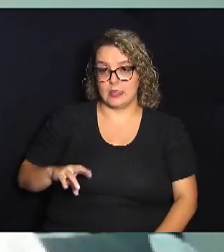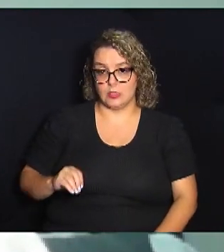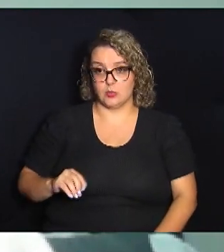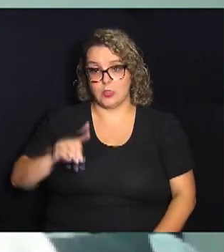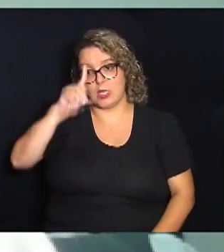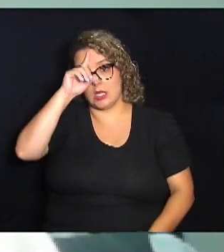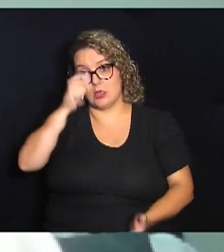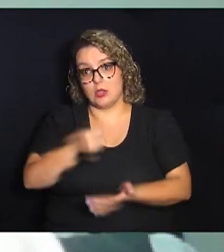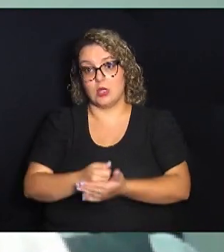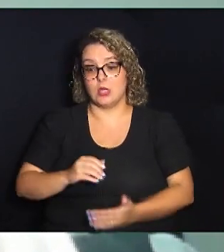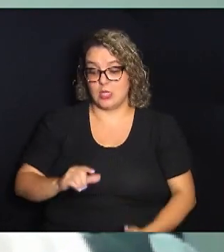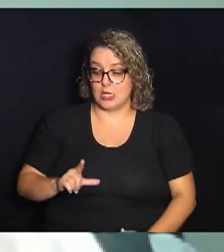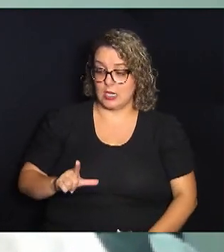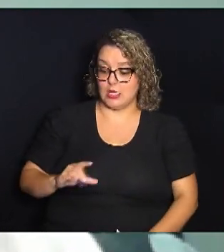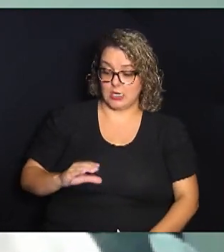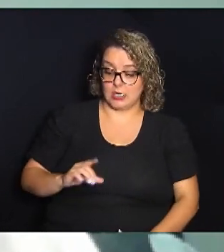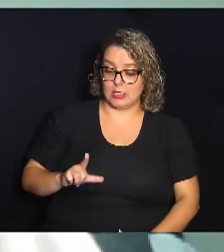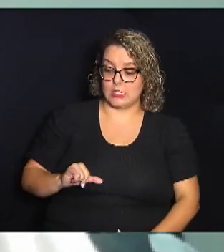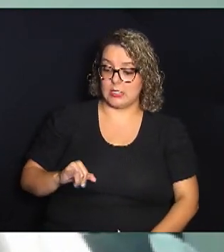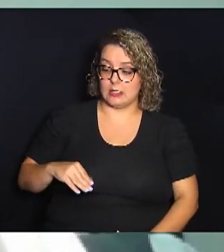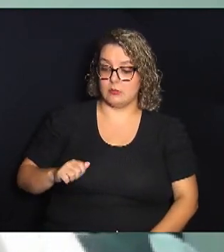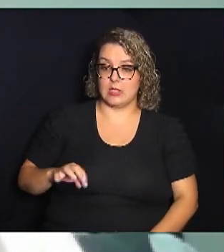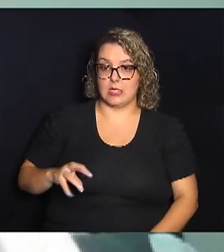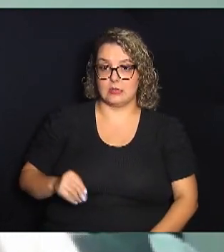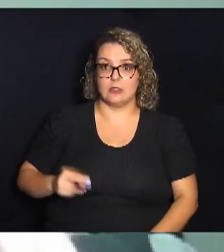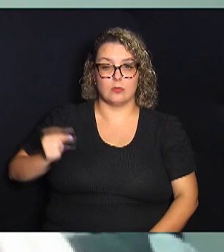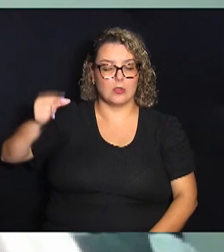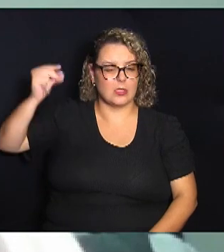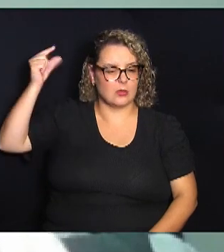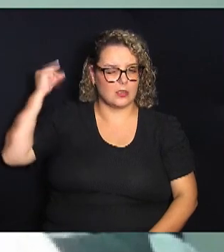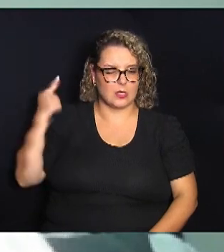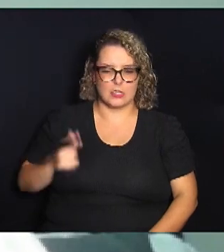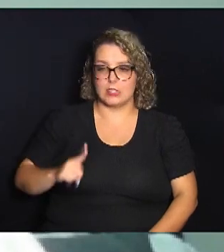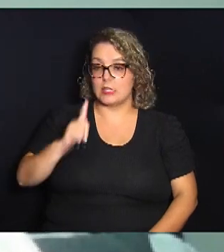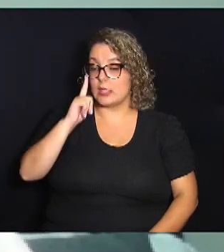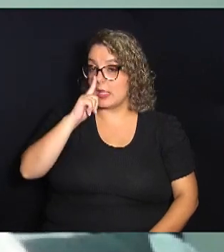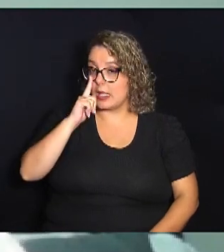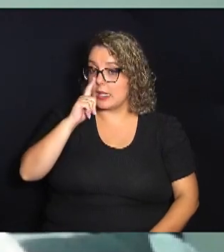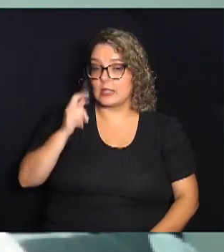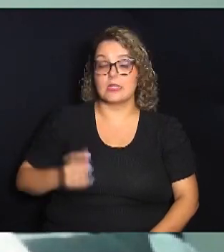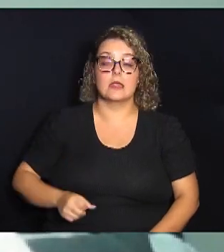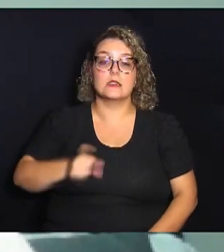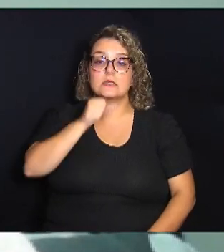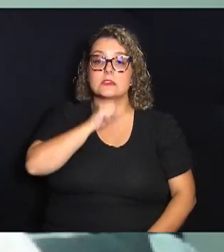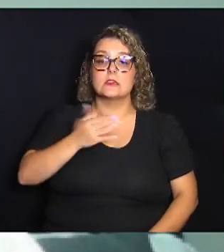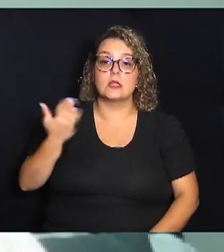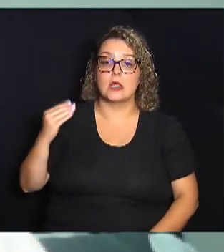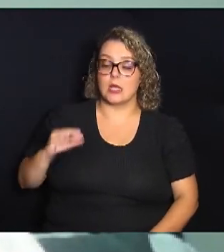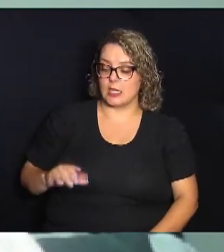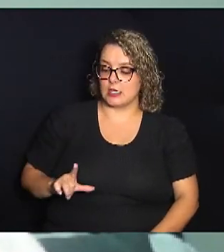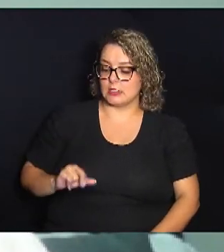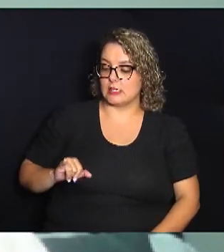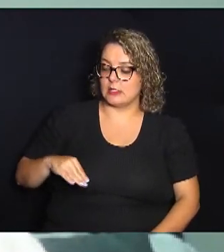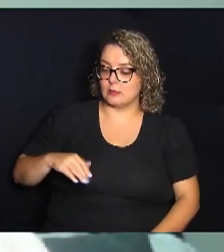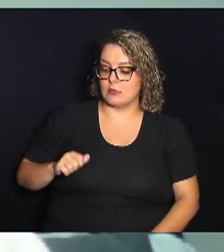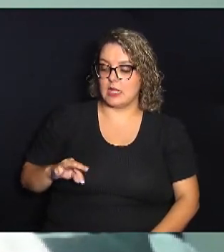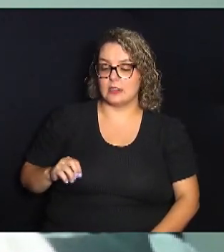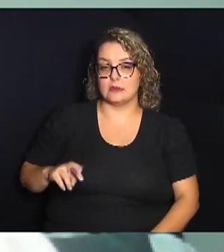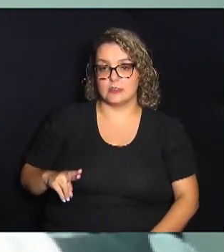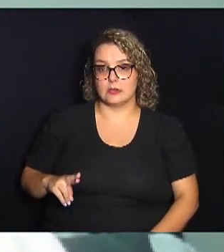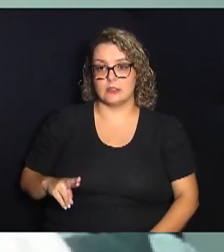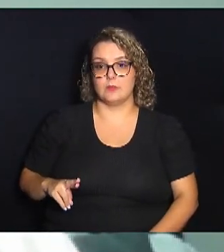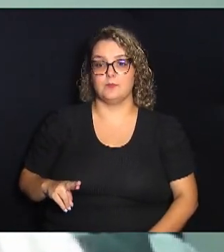de climatério ela já é muito antiga, ela desde a Grécia Antiga. Os gregos definiam climácter como exatamente a queda